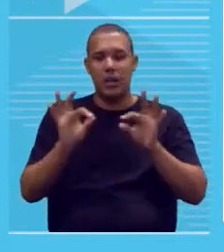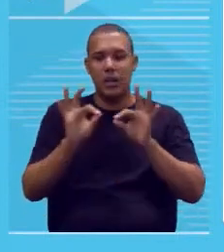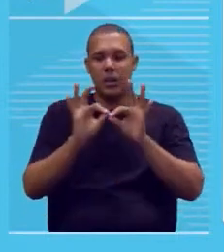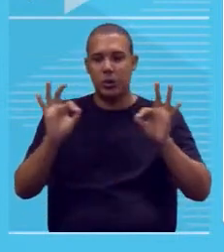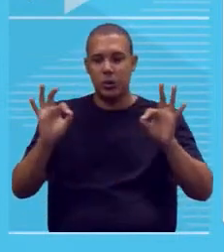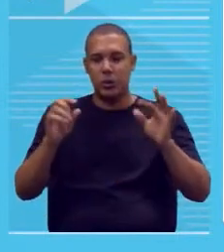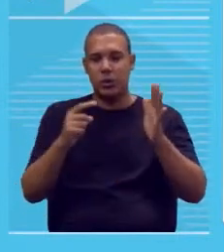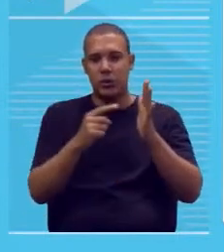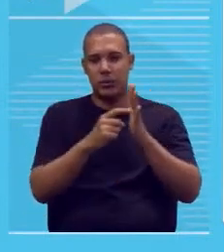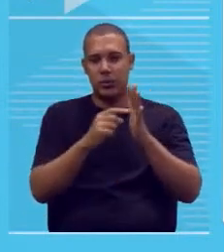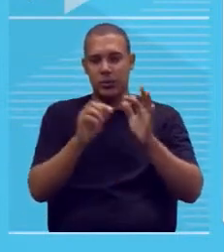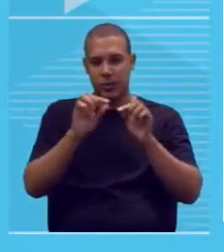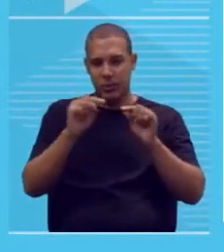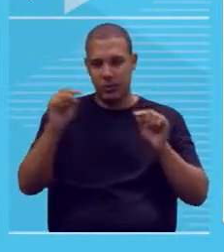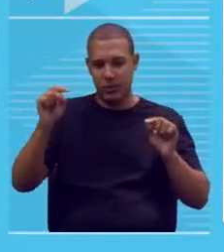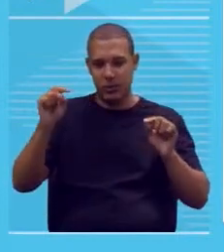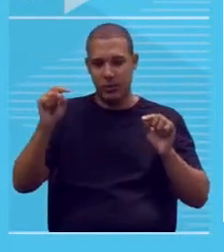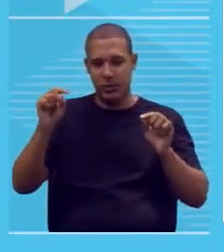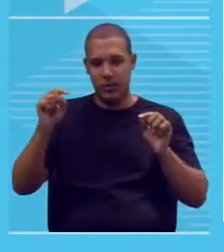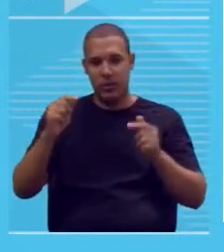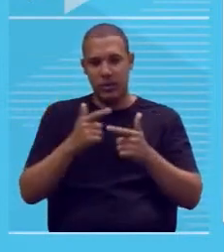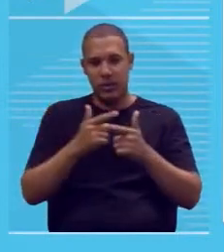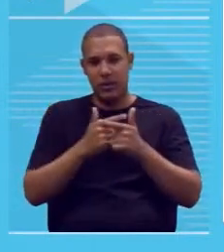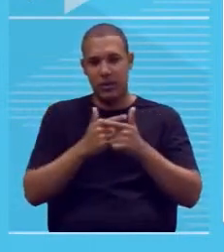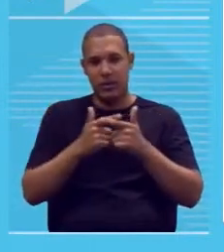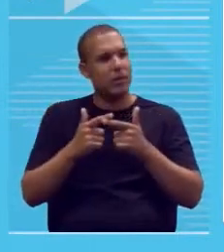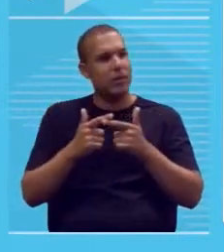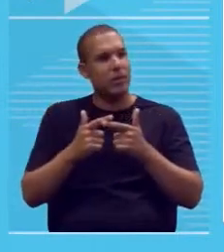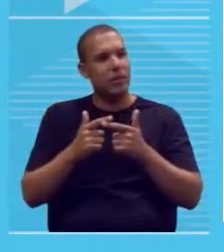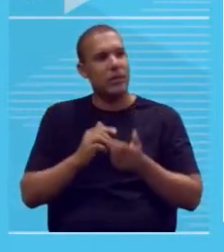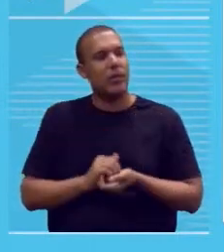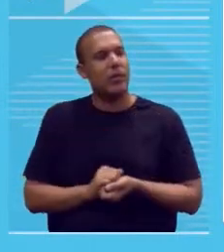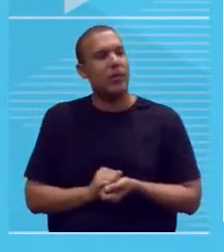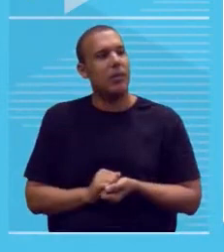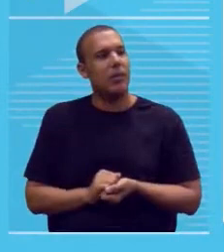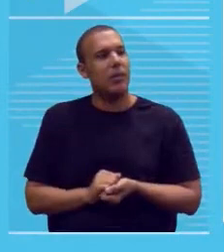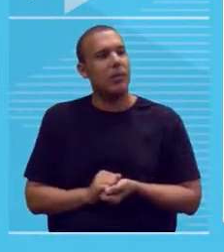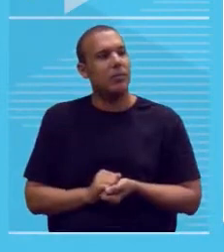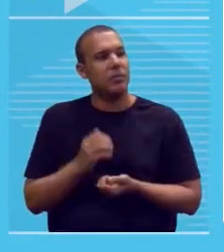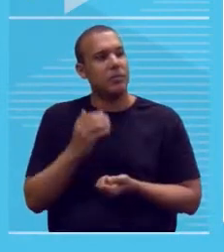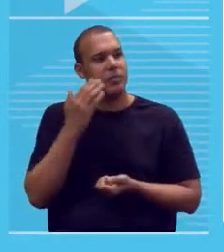na vertical e dividir pela diferença entre dois pontos na horizontal. Ou